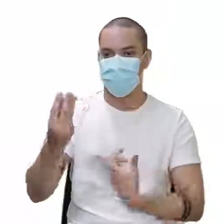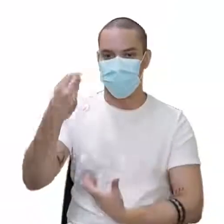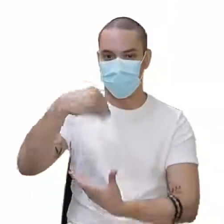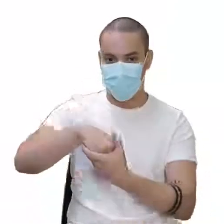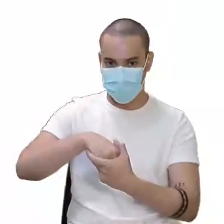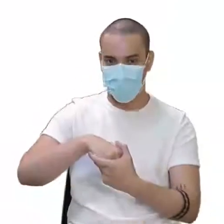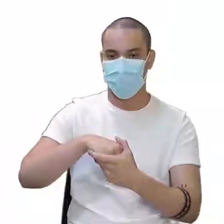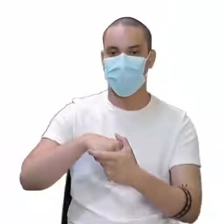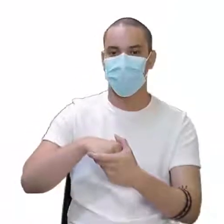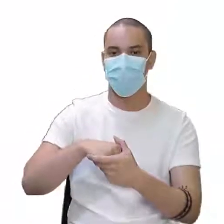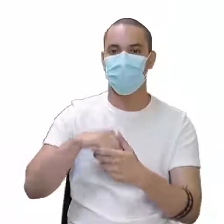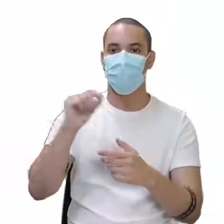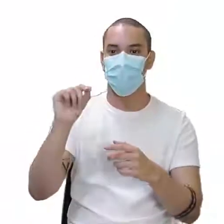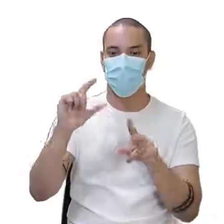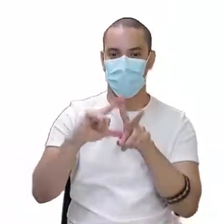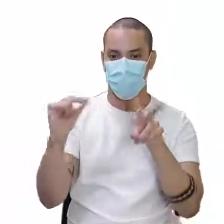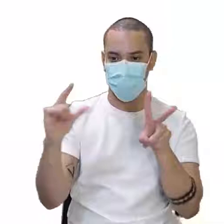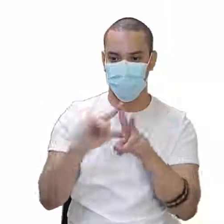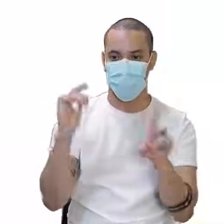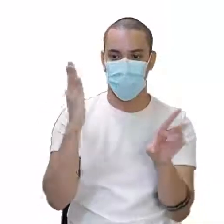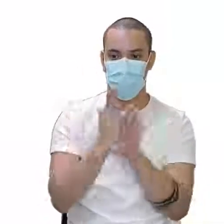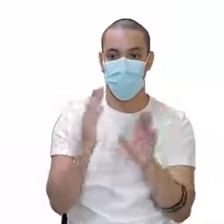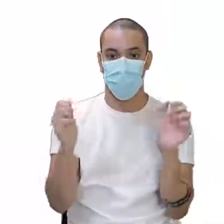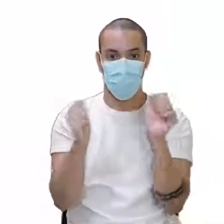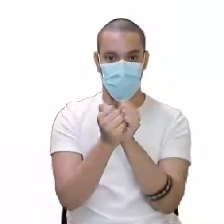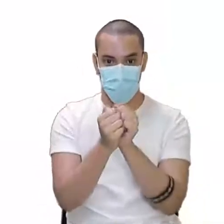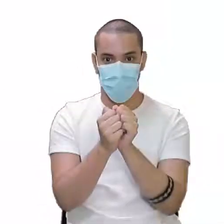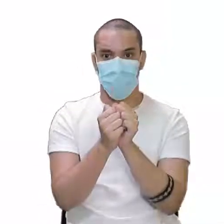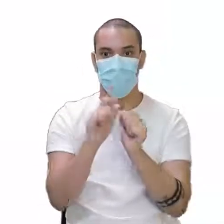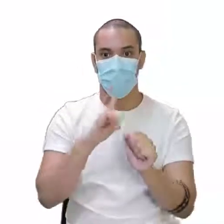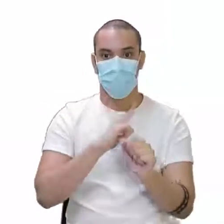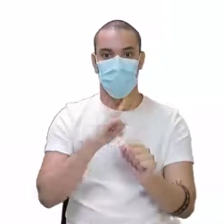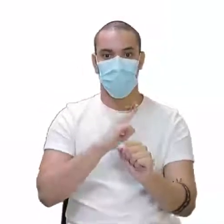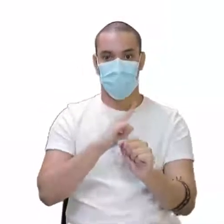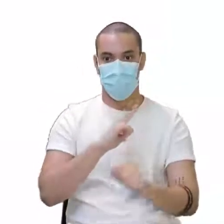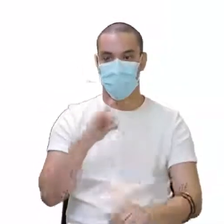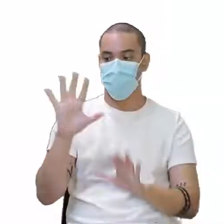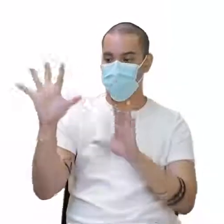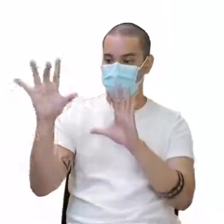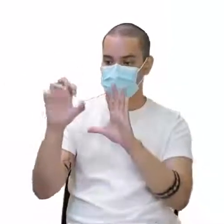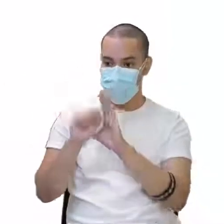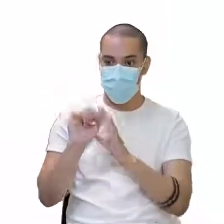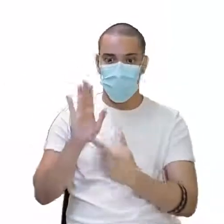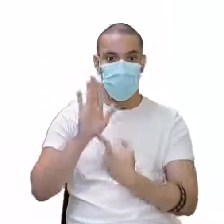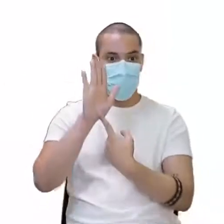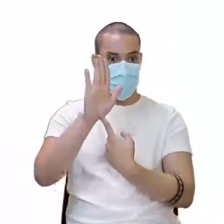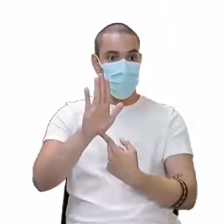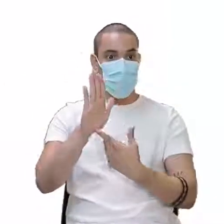pelos vegetais através da fotossíntese que a gente mostrou lá na imagem. Metade desse carbono